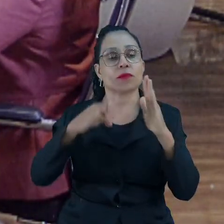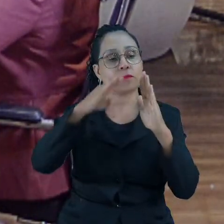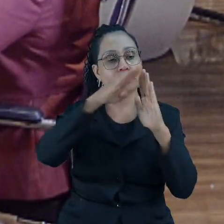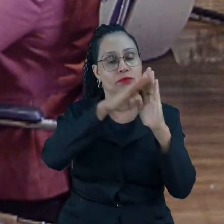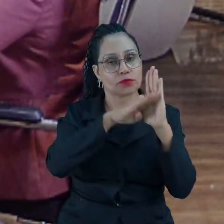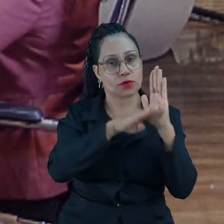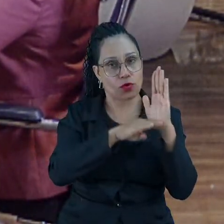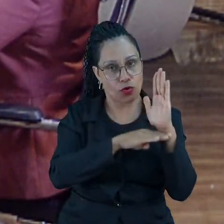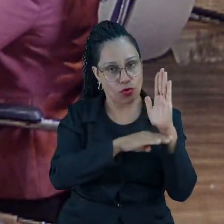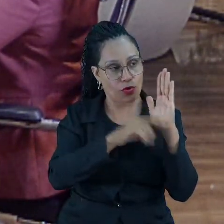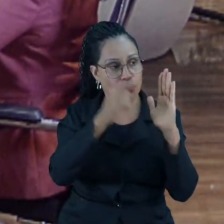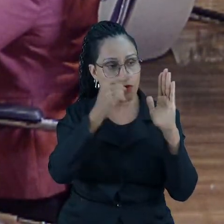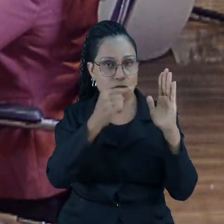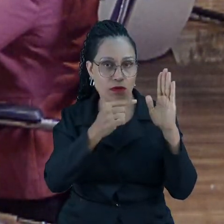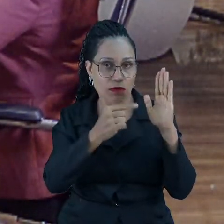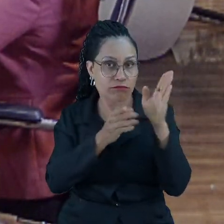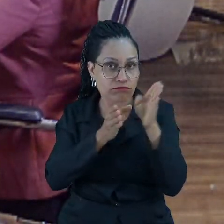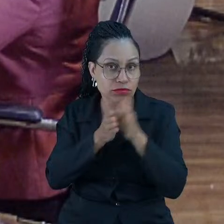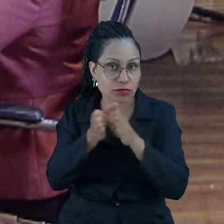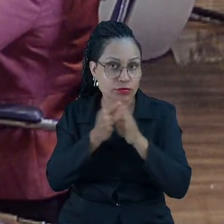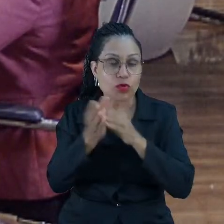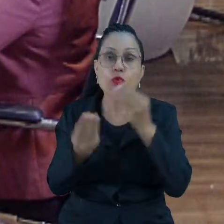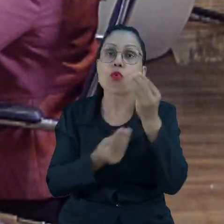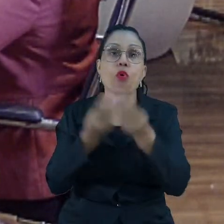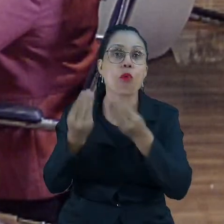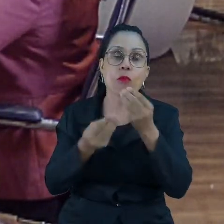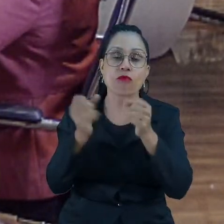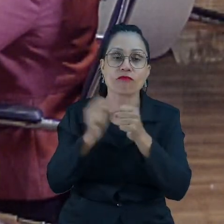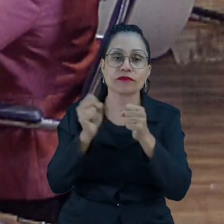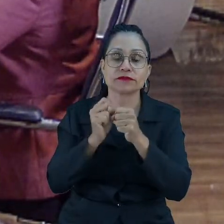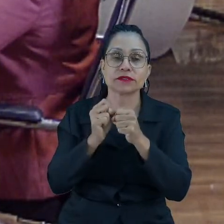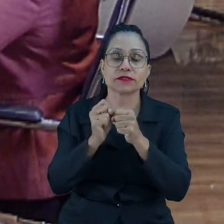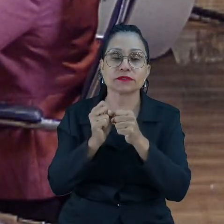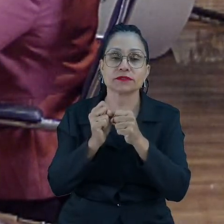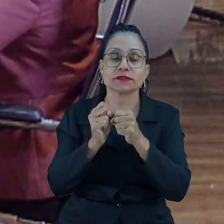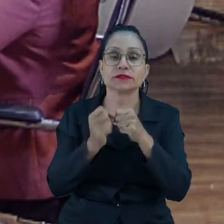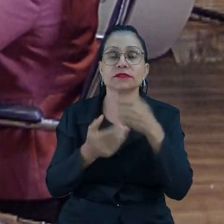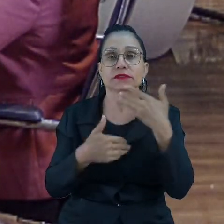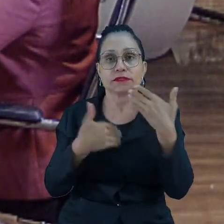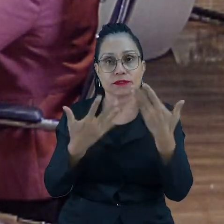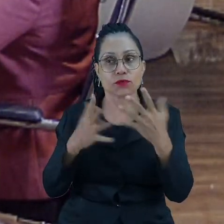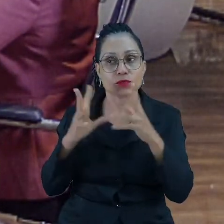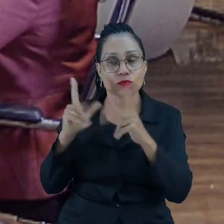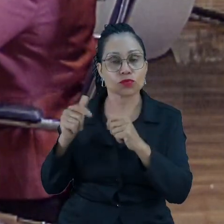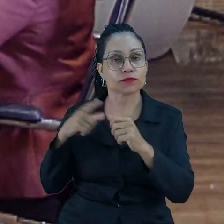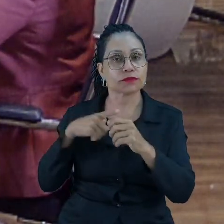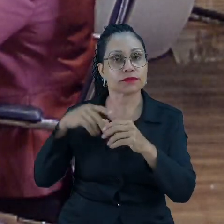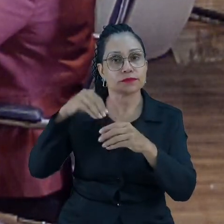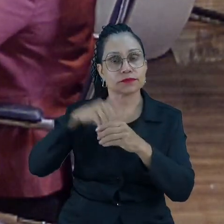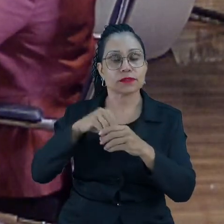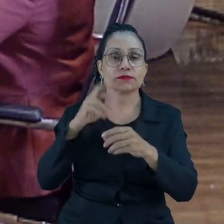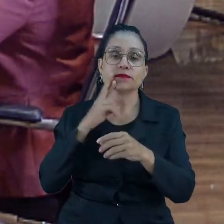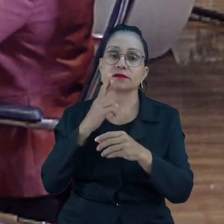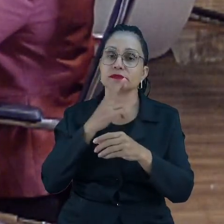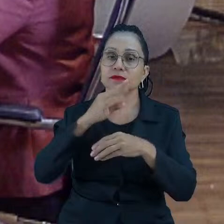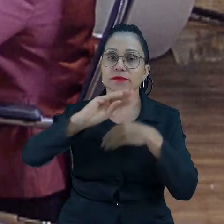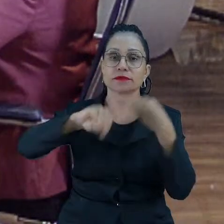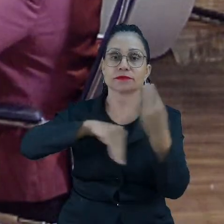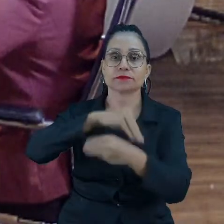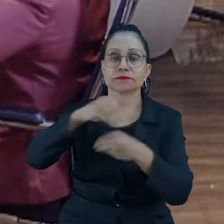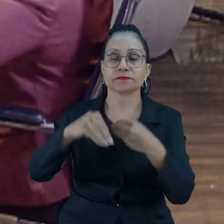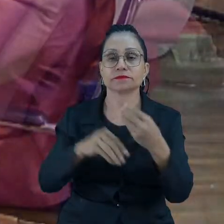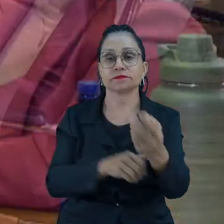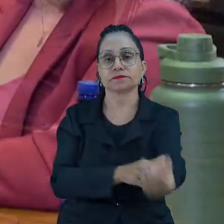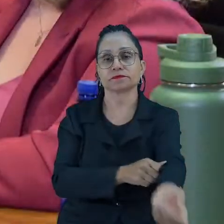esse trabalho para que a gente saiba como agir. No caso do restaurante, né? Todos que estão ali envolvidos. Exato. E- Eu queria